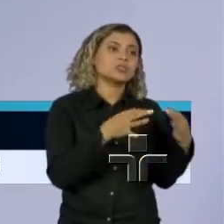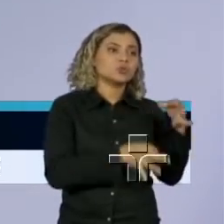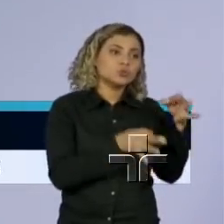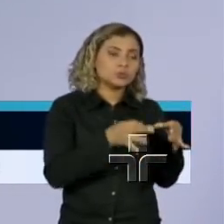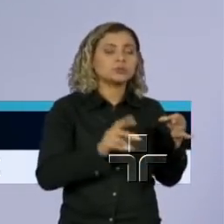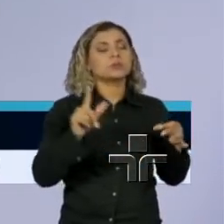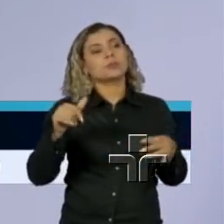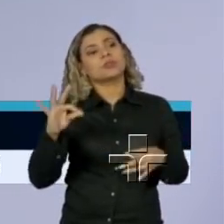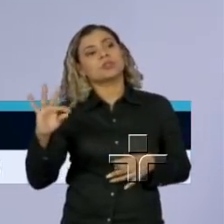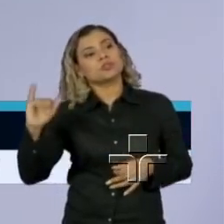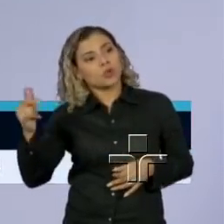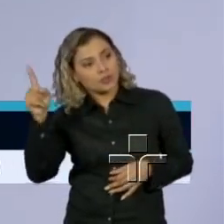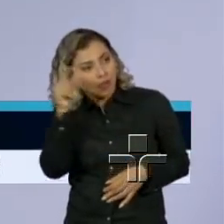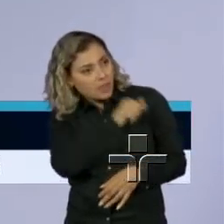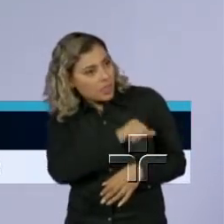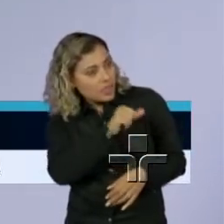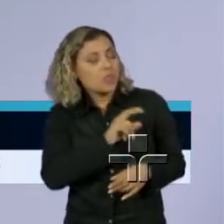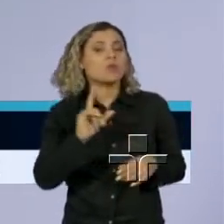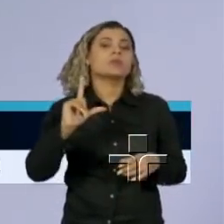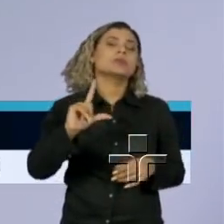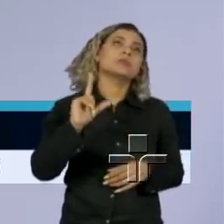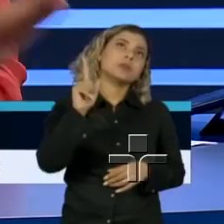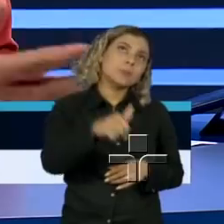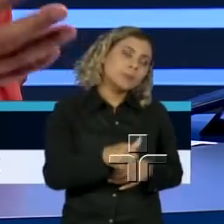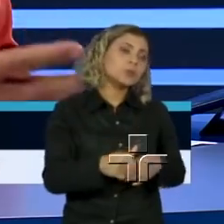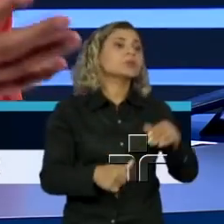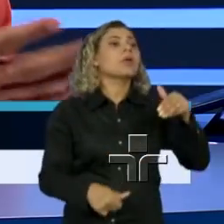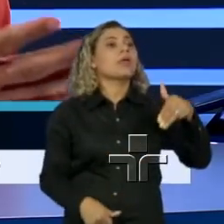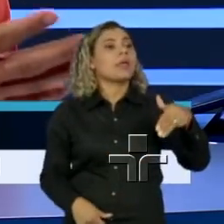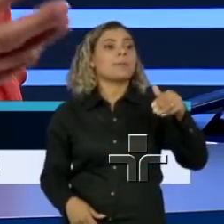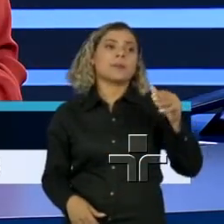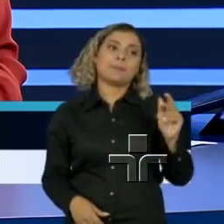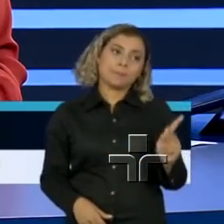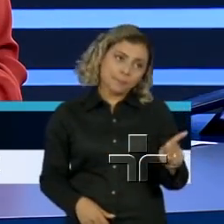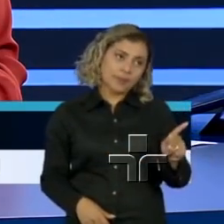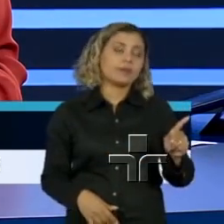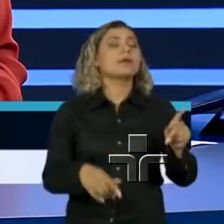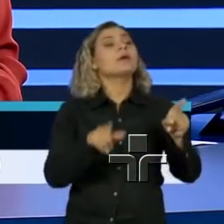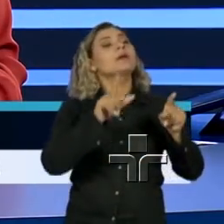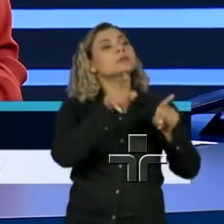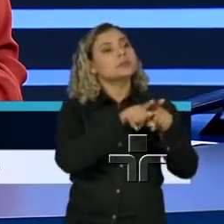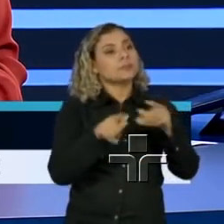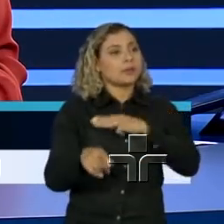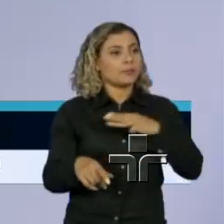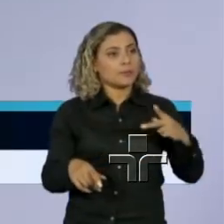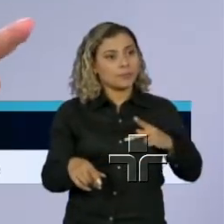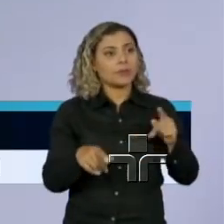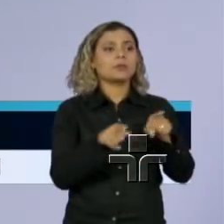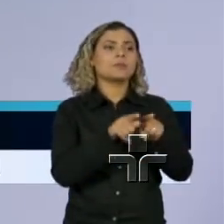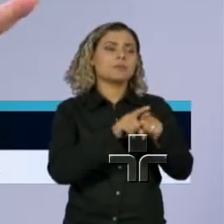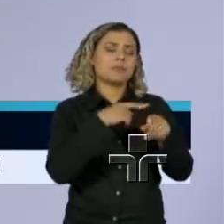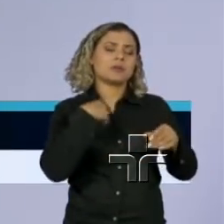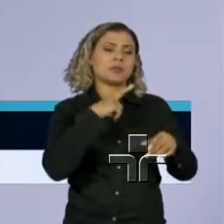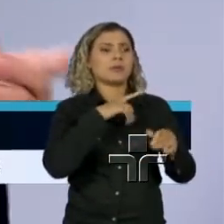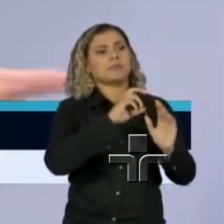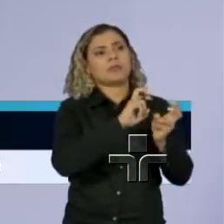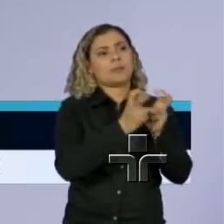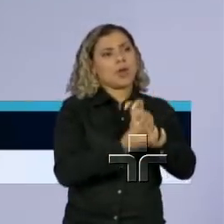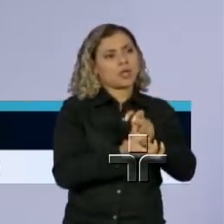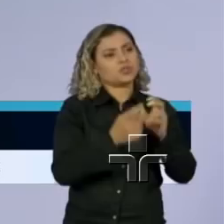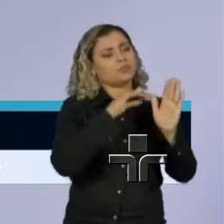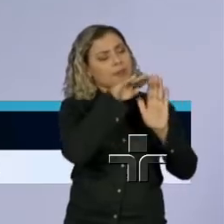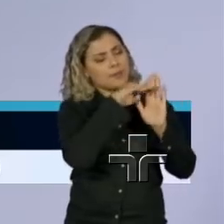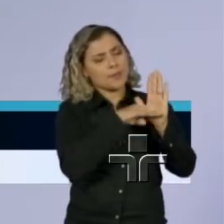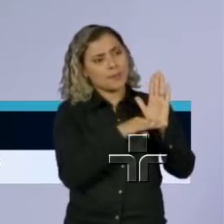Justiça, no caso do Rio de Janeiro, depois o Tribunal de Justiça vai para o Ministério da Justiça, passando por um departamento antes do Itamaraty, que dá um